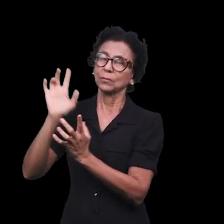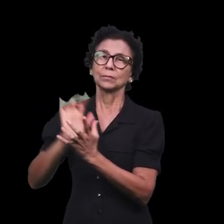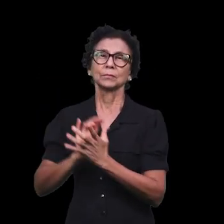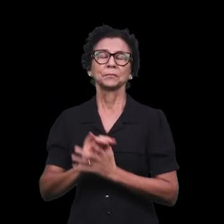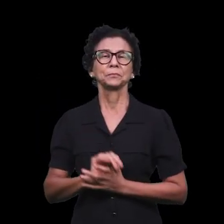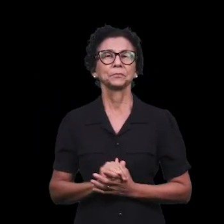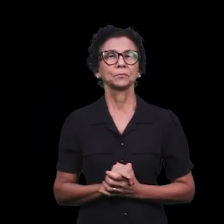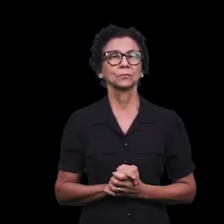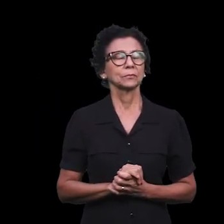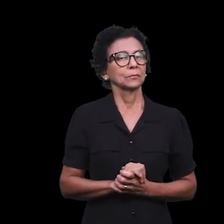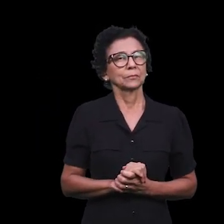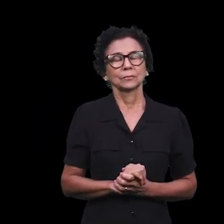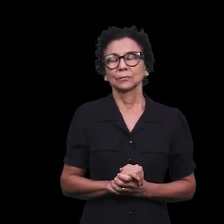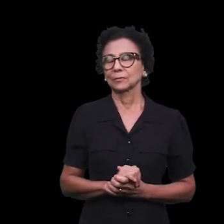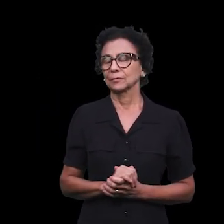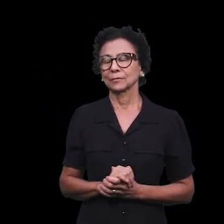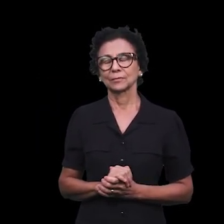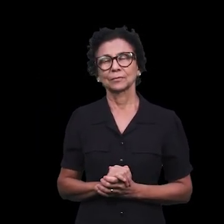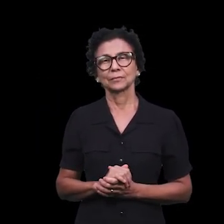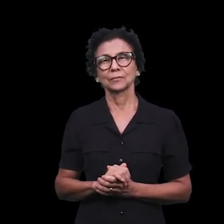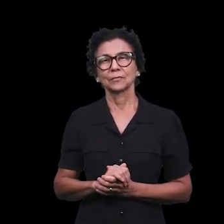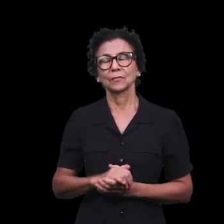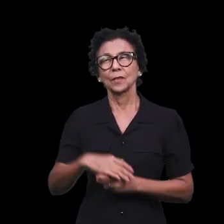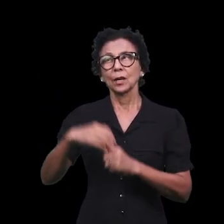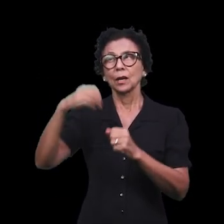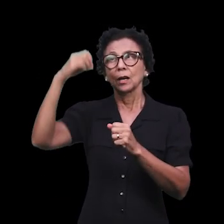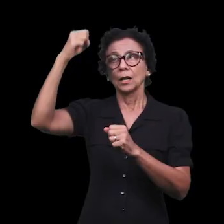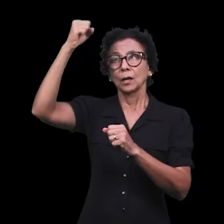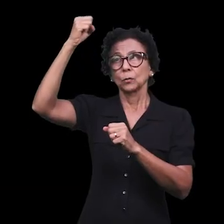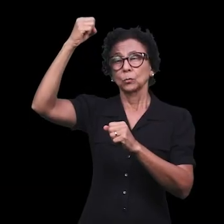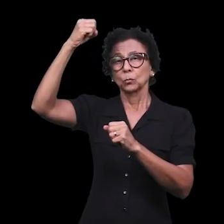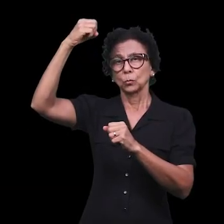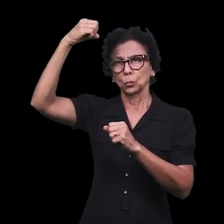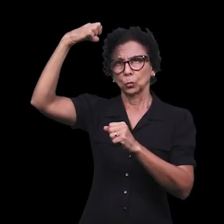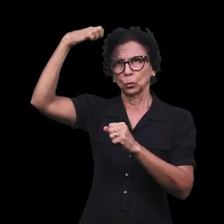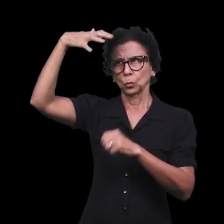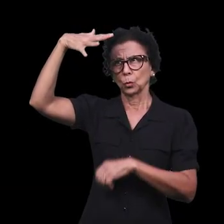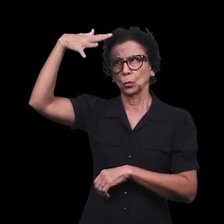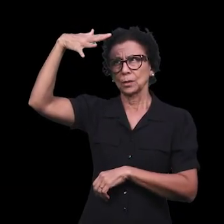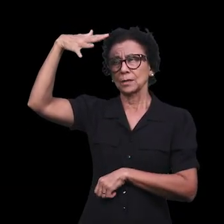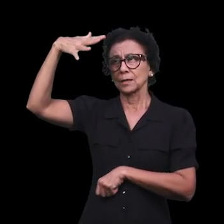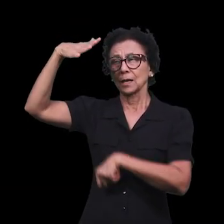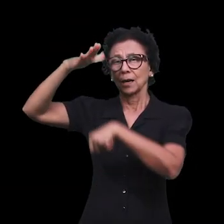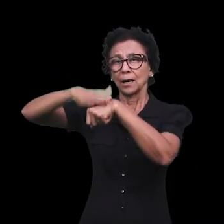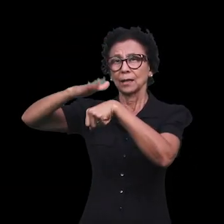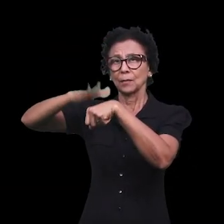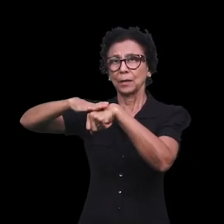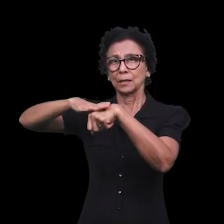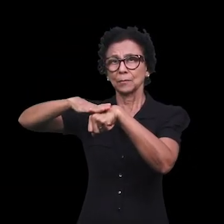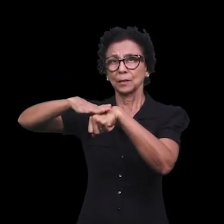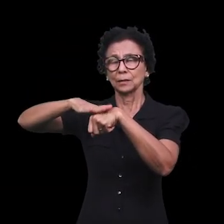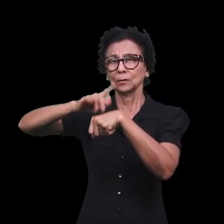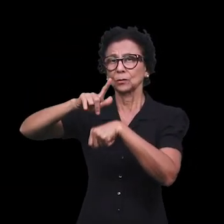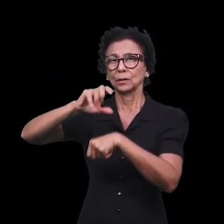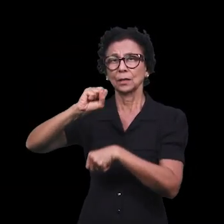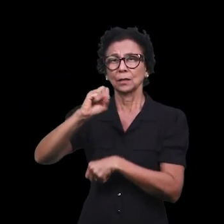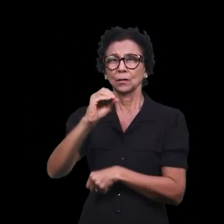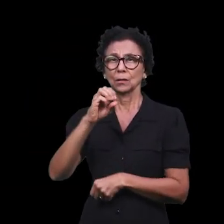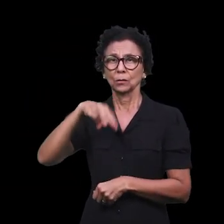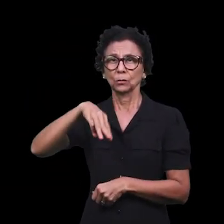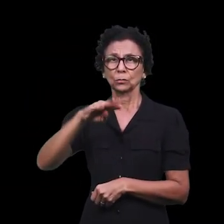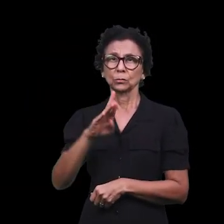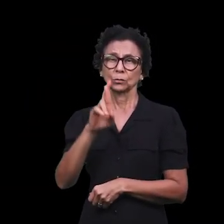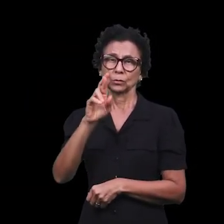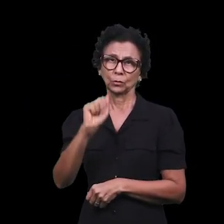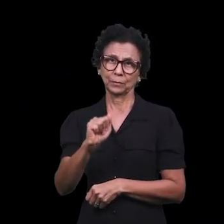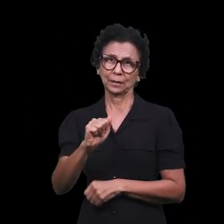não vai gerar sombra. Ela não consegue gerar sombra dela mesma. Ela consegue gerar sombra quando ela bate num material que não deixa